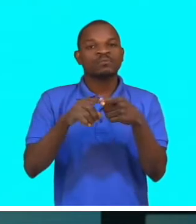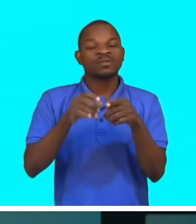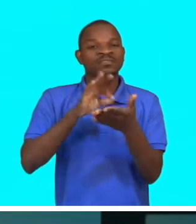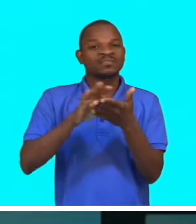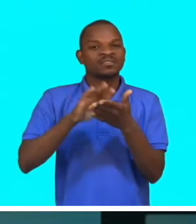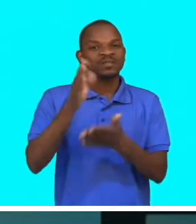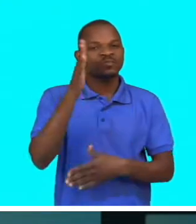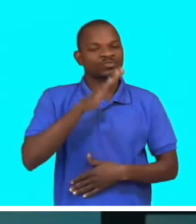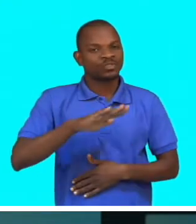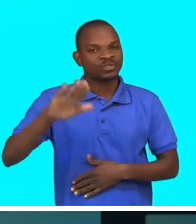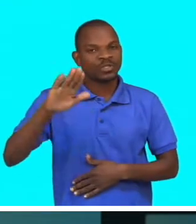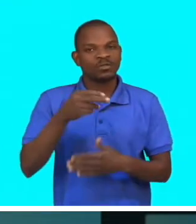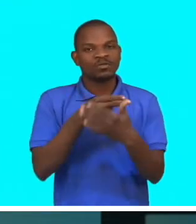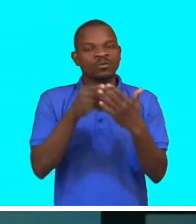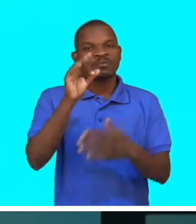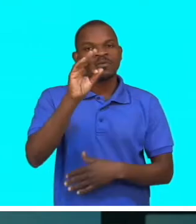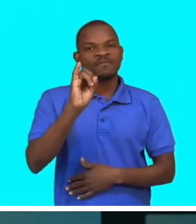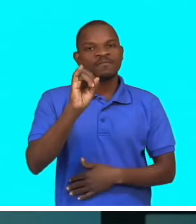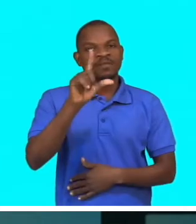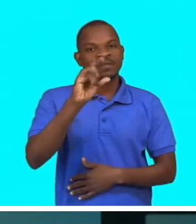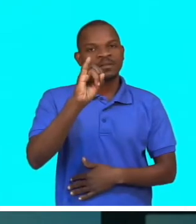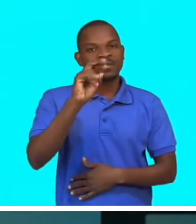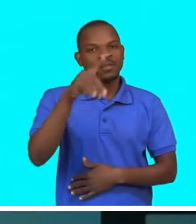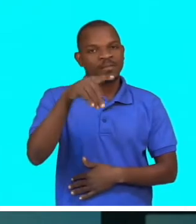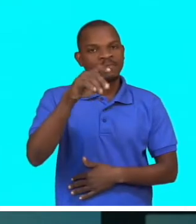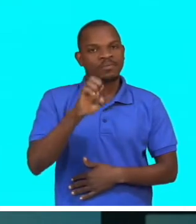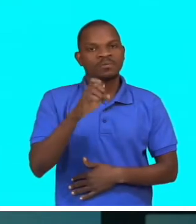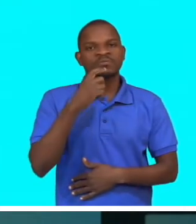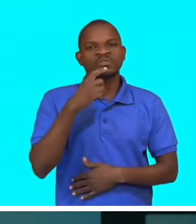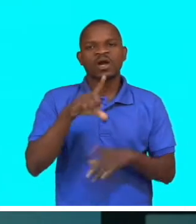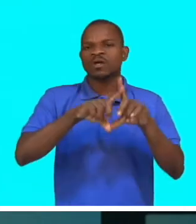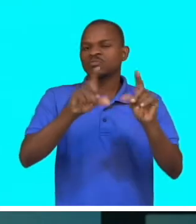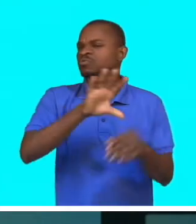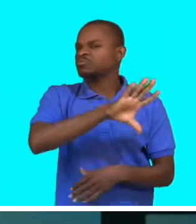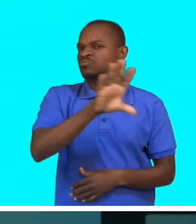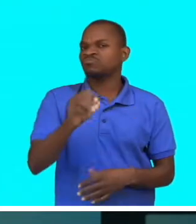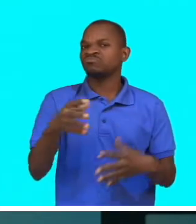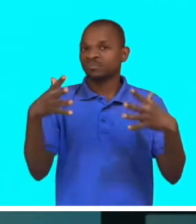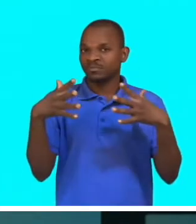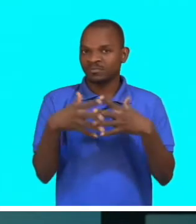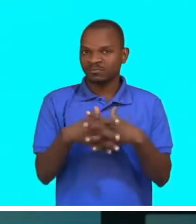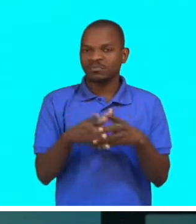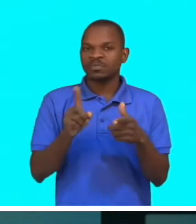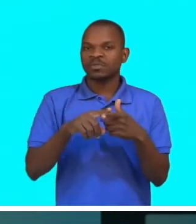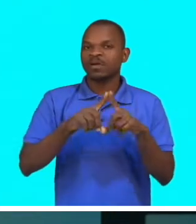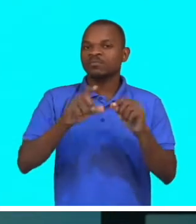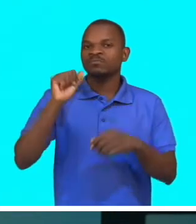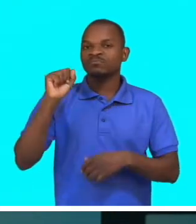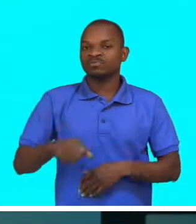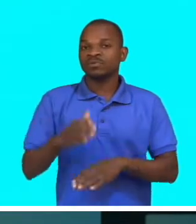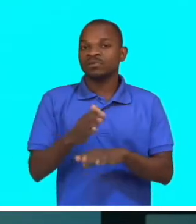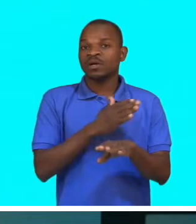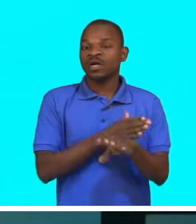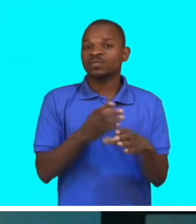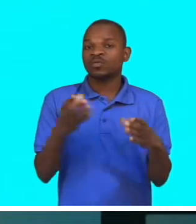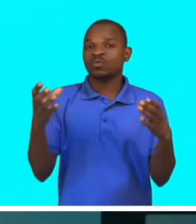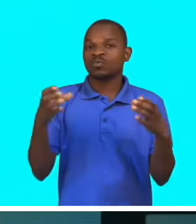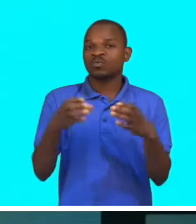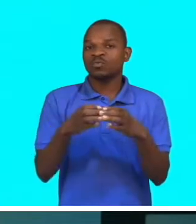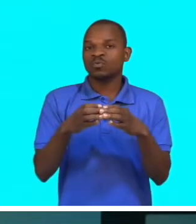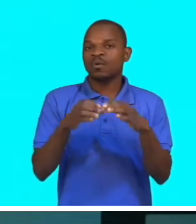jogadores. Filipe Joani, secretário-geral deste organismo, diz que o ambiente nos Mambas é tranquilo e que a